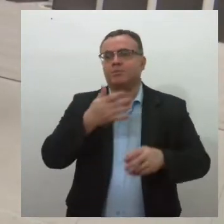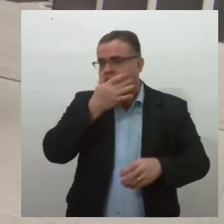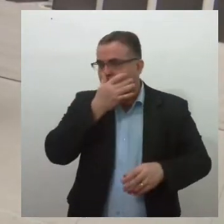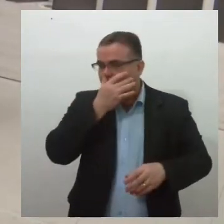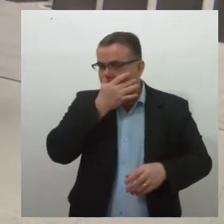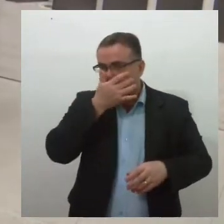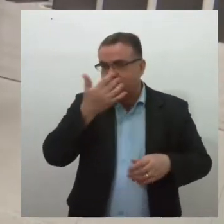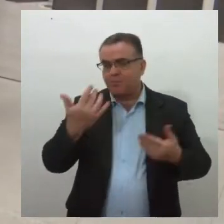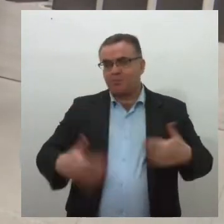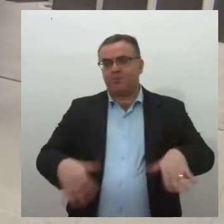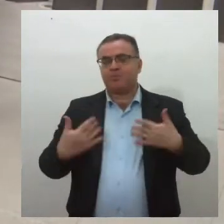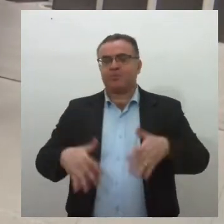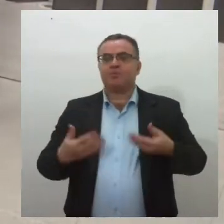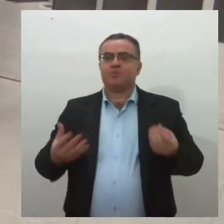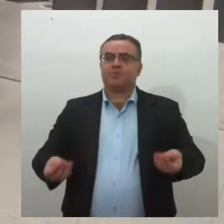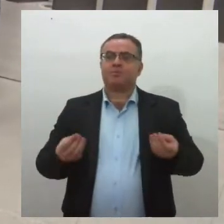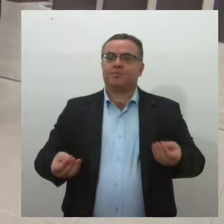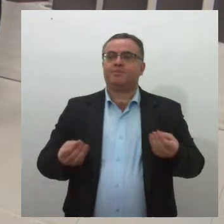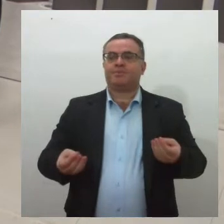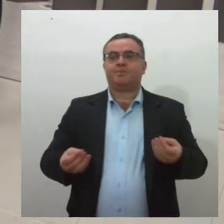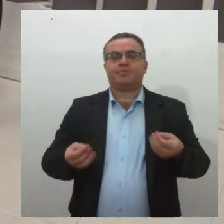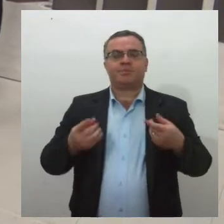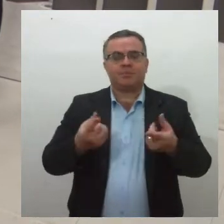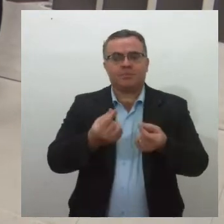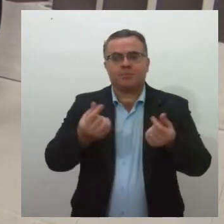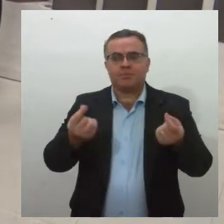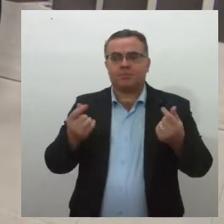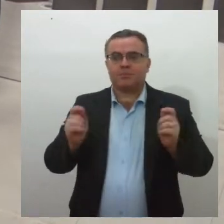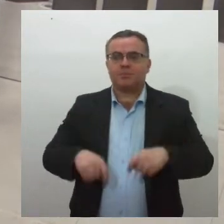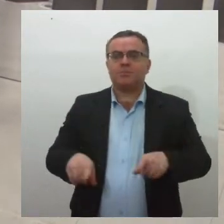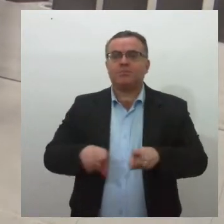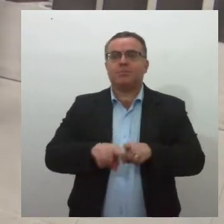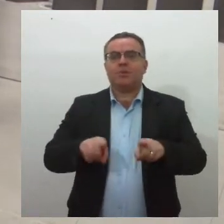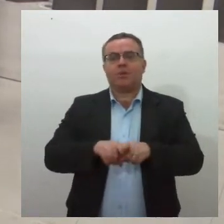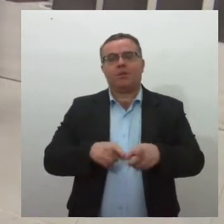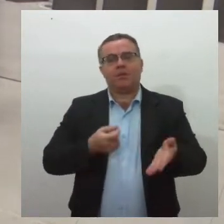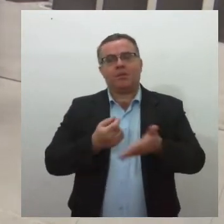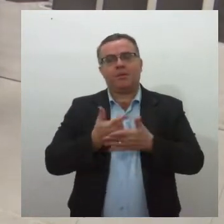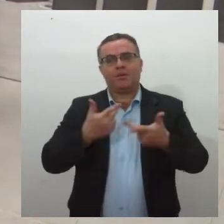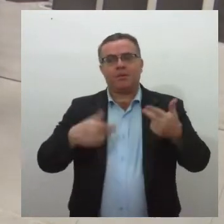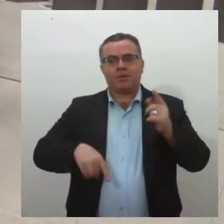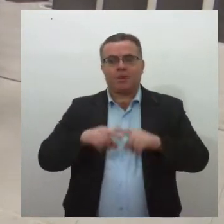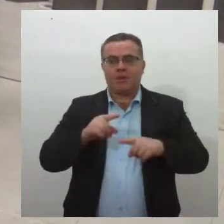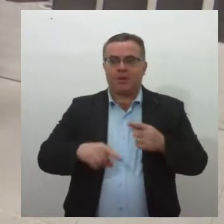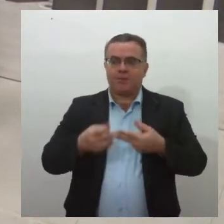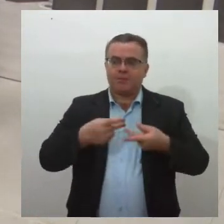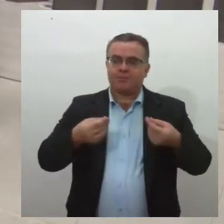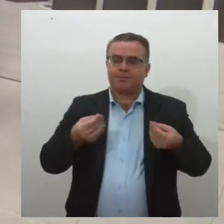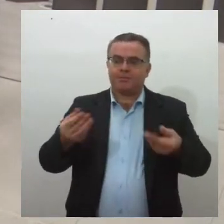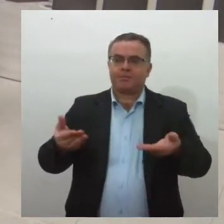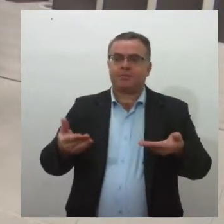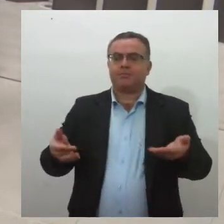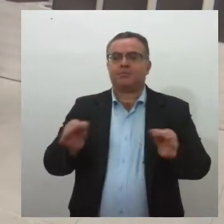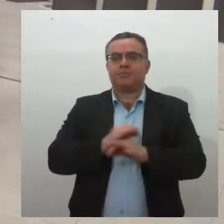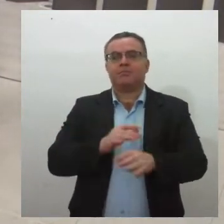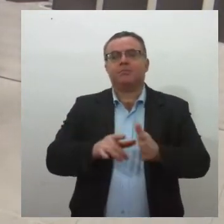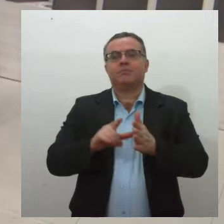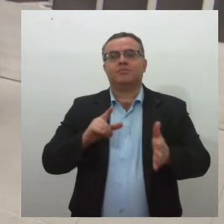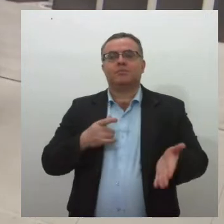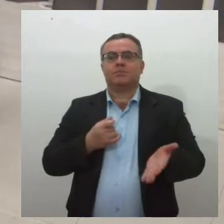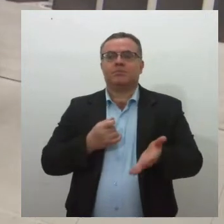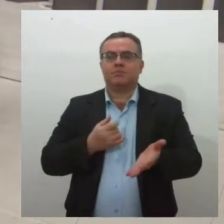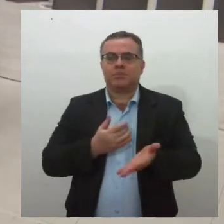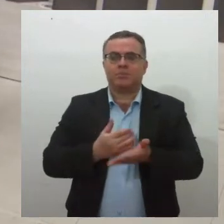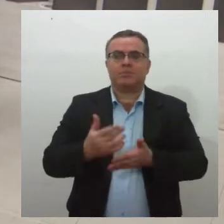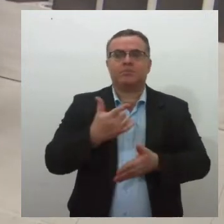forma consciente, né? Ainda ter aquele dinheirinho para comprar as lembranças de Natal, de final de ano, mas para que possa começar também